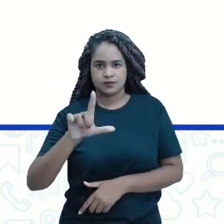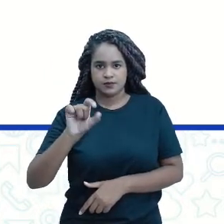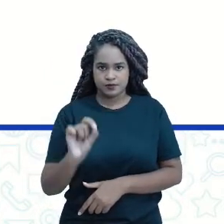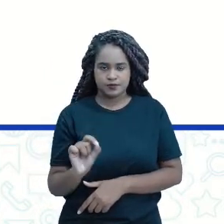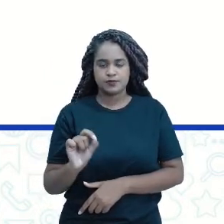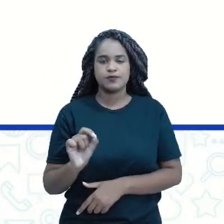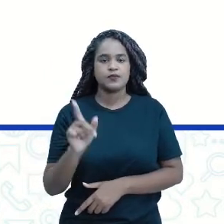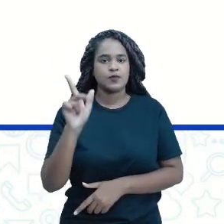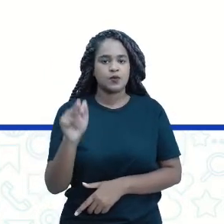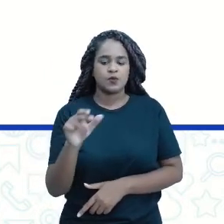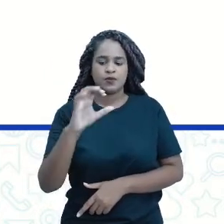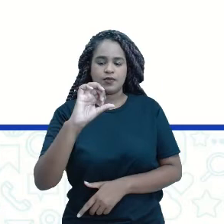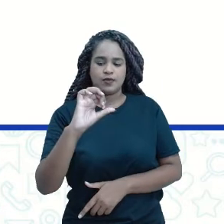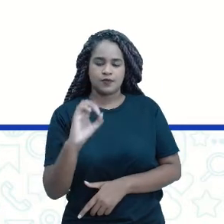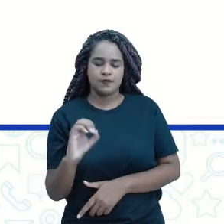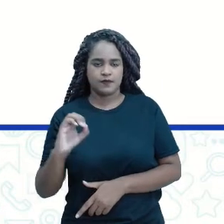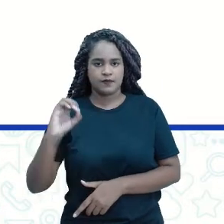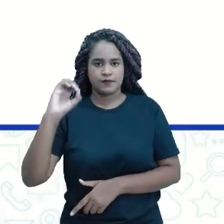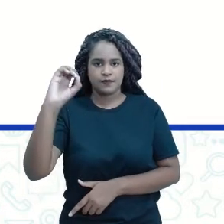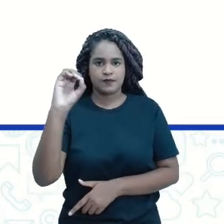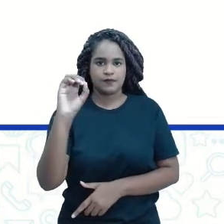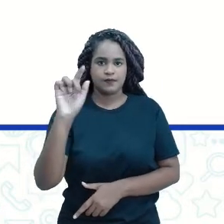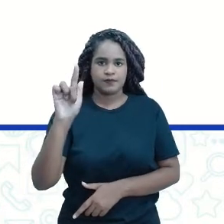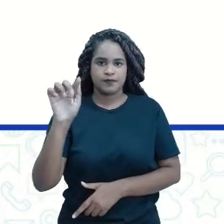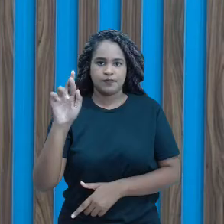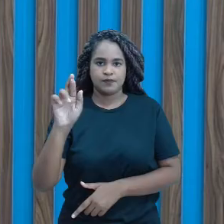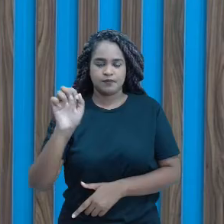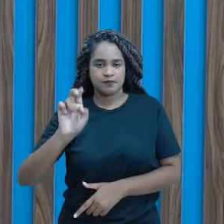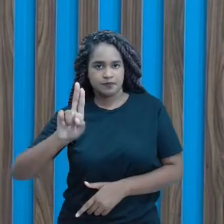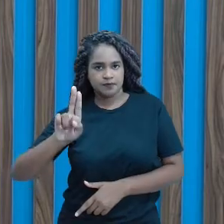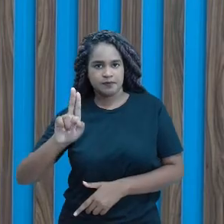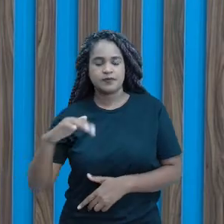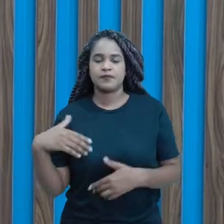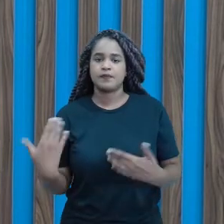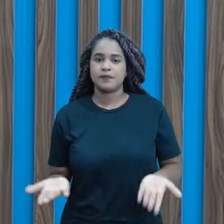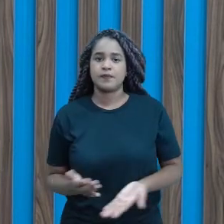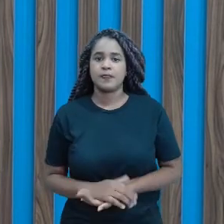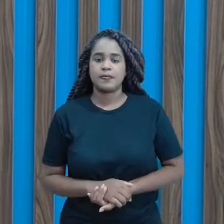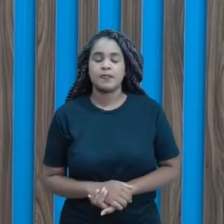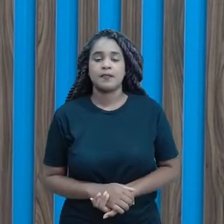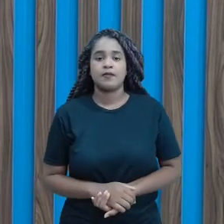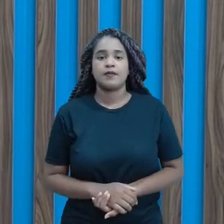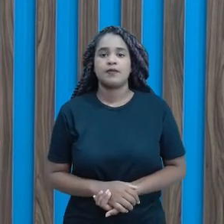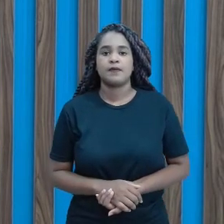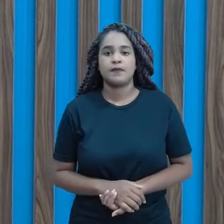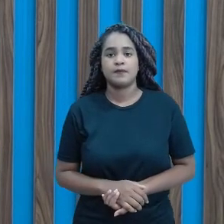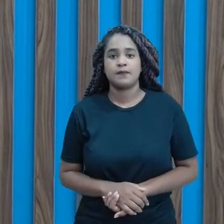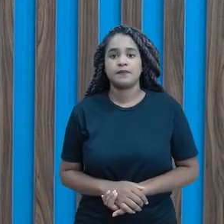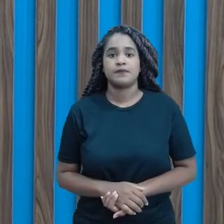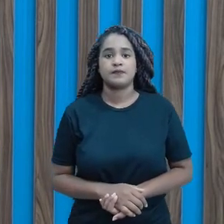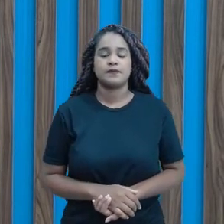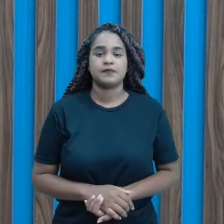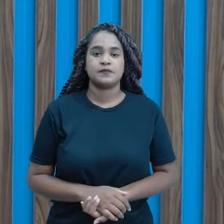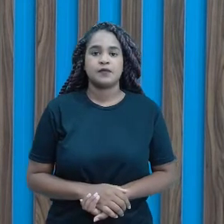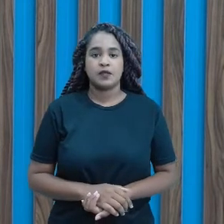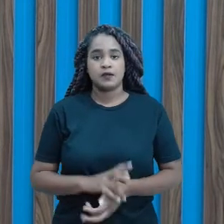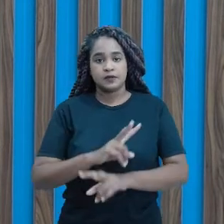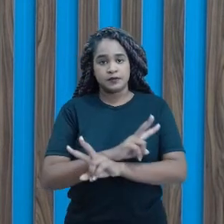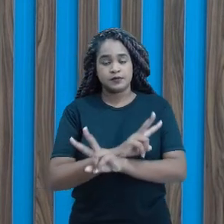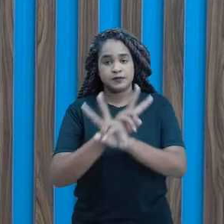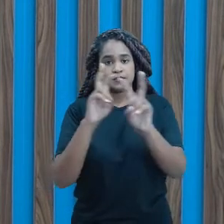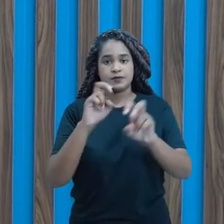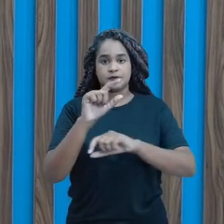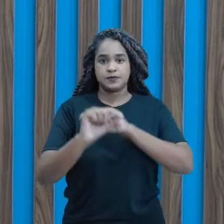a 90 graus, certo? E aí, uma questão bastante importante que ela colocou ali para a gente foi em relação